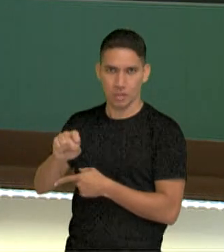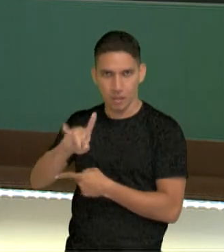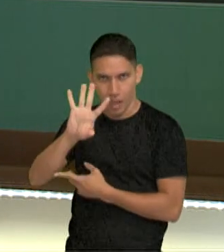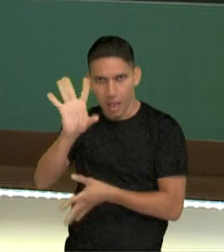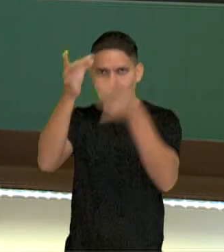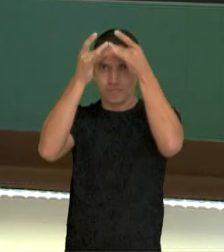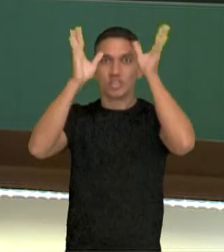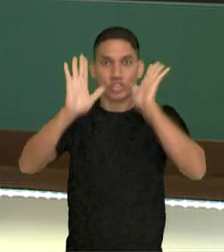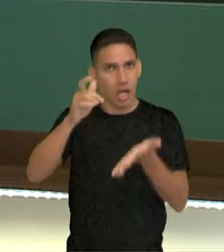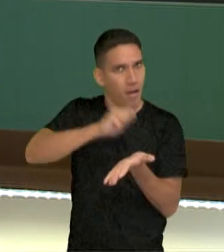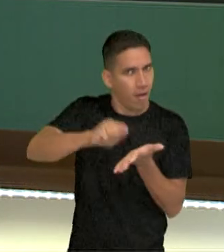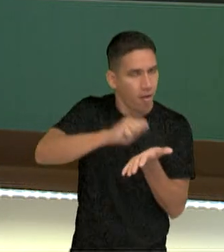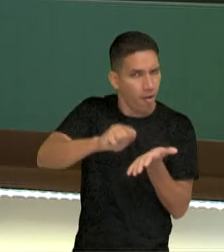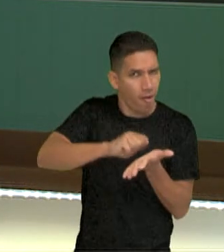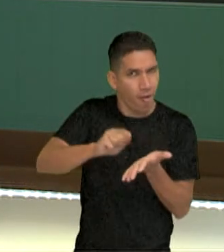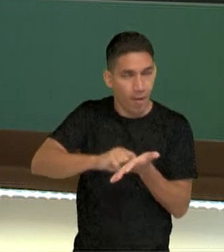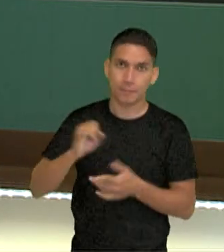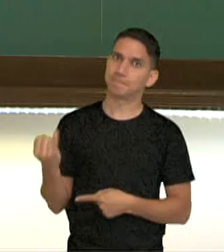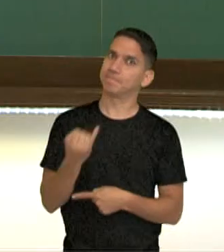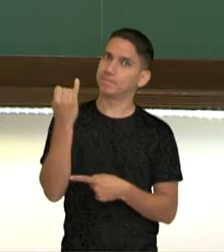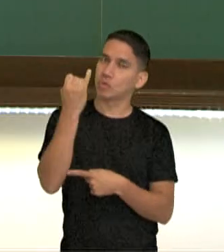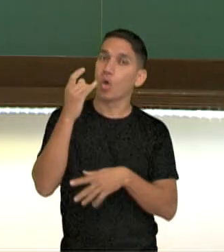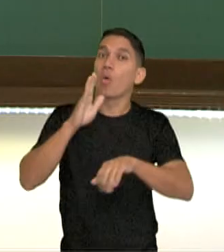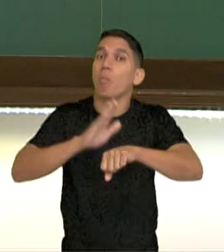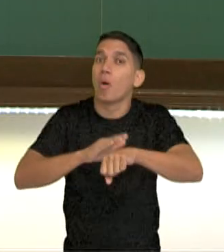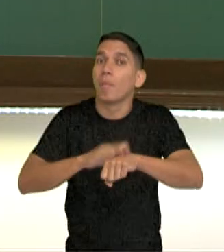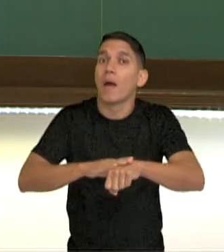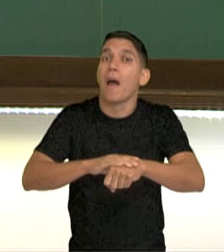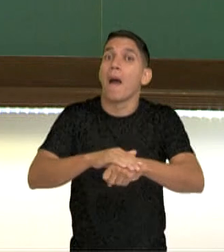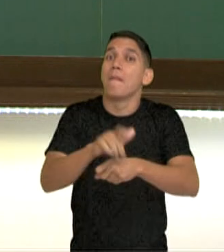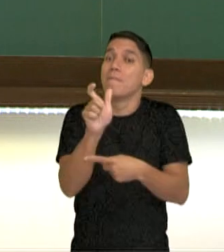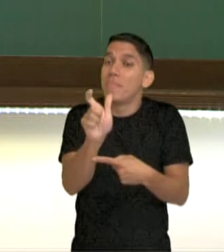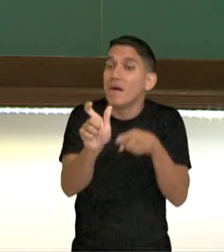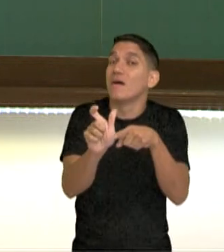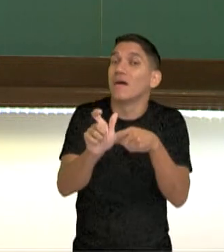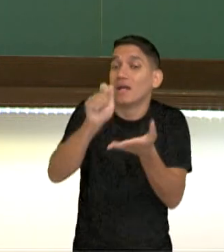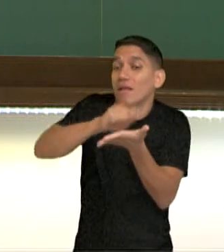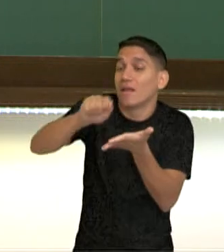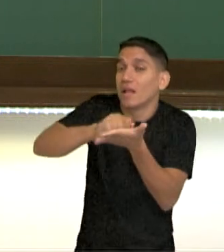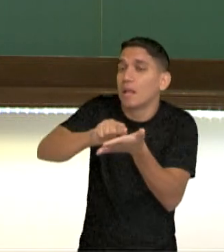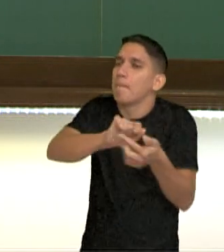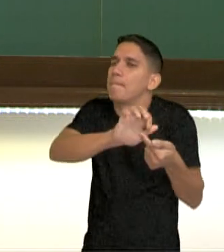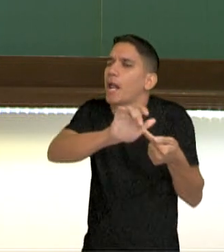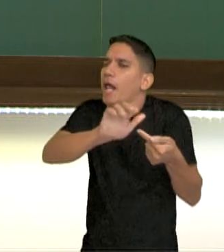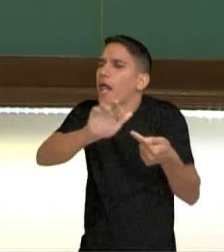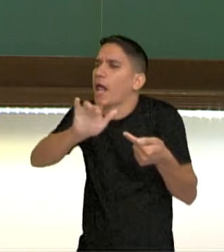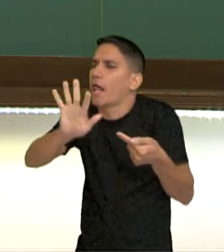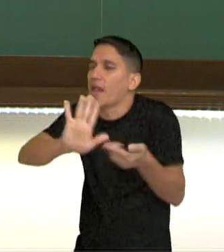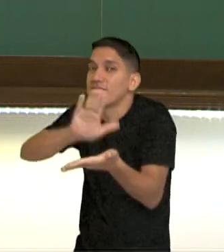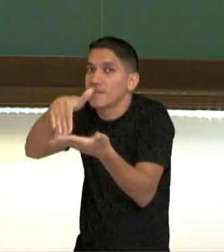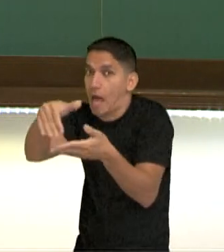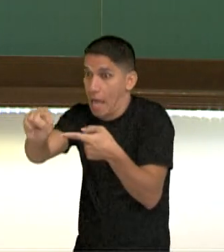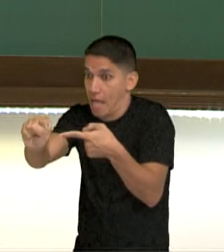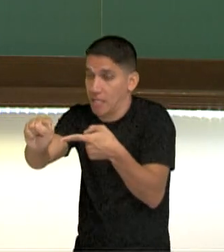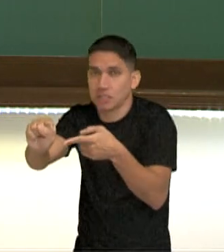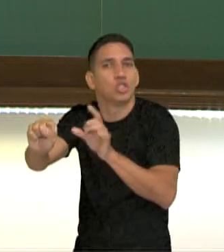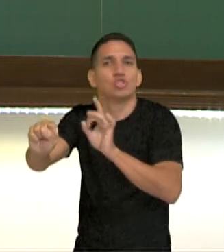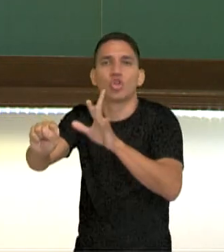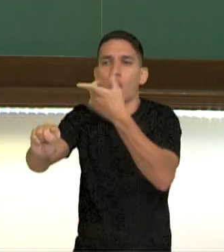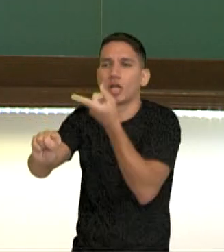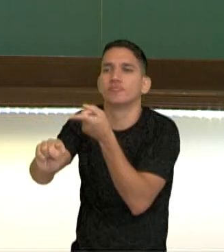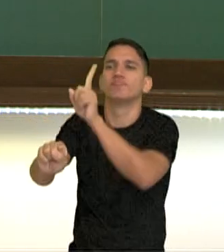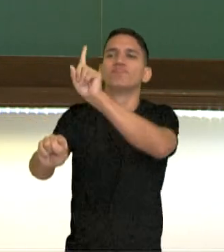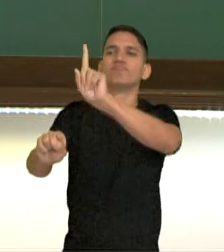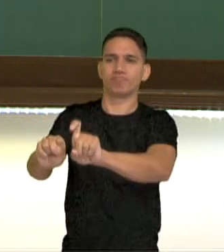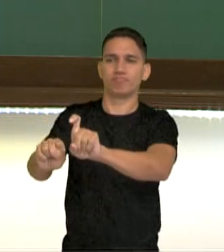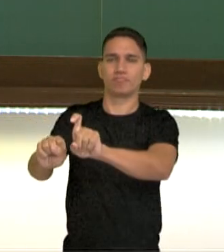aí no caderno, bem importante. Quando a palavrinha terminar em S, eu apenas vou colocar o apóstrofo e não